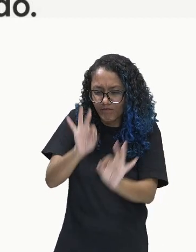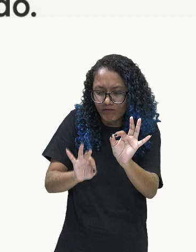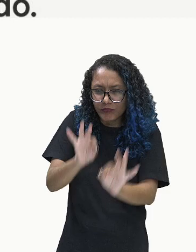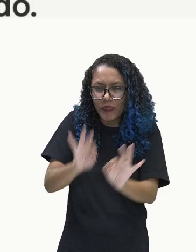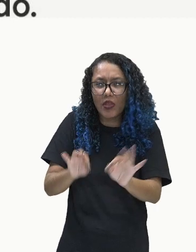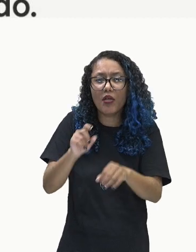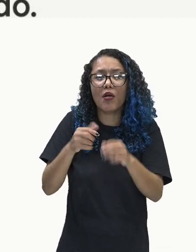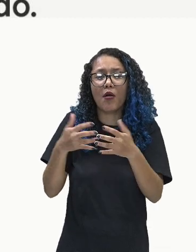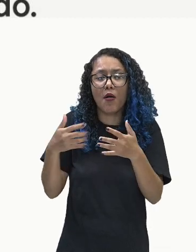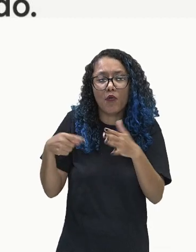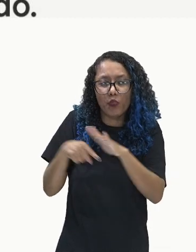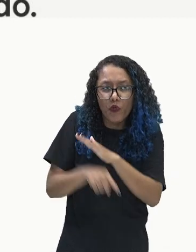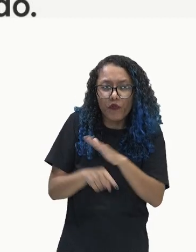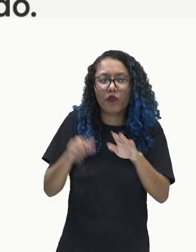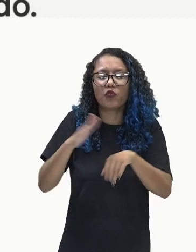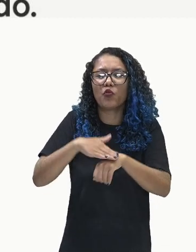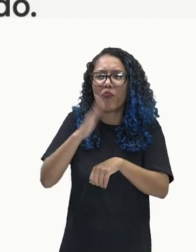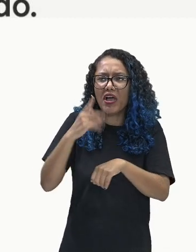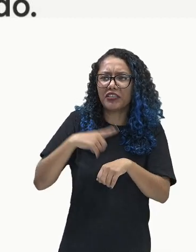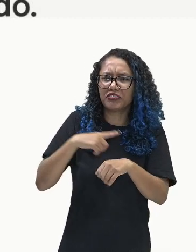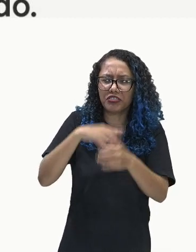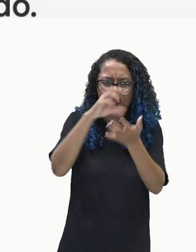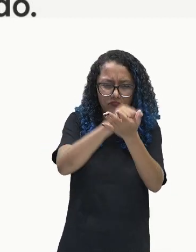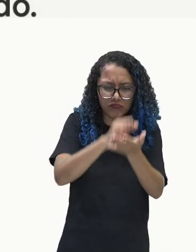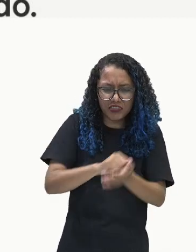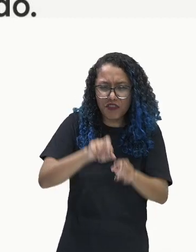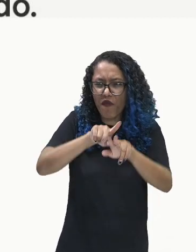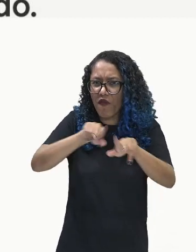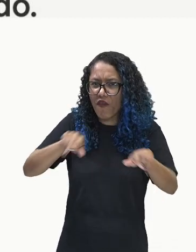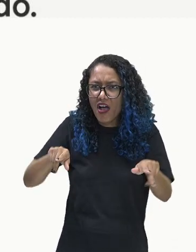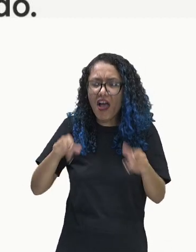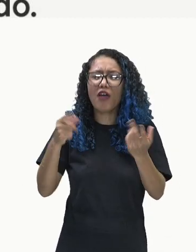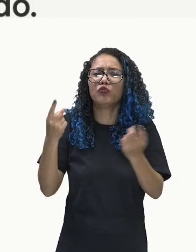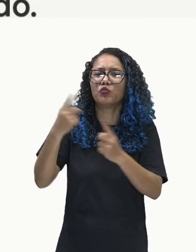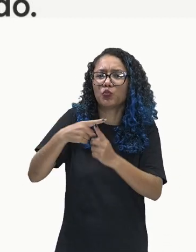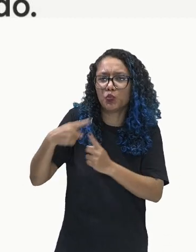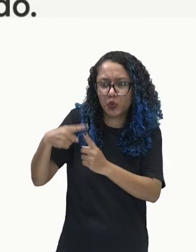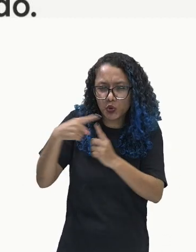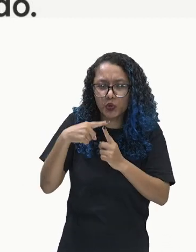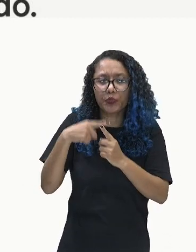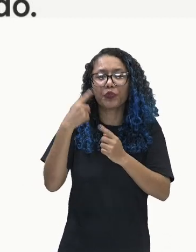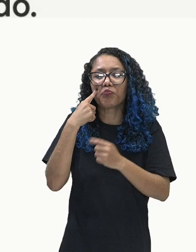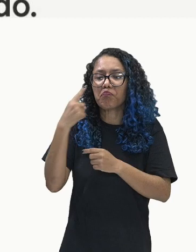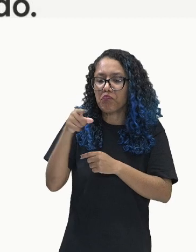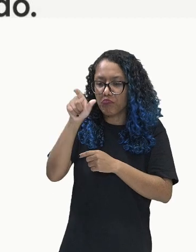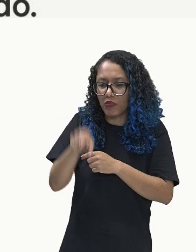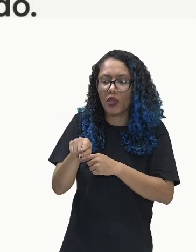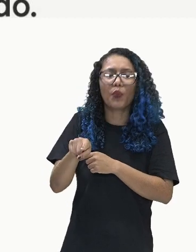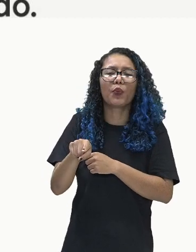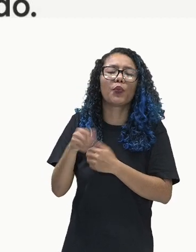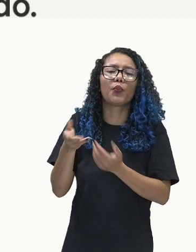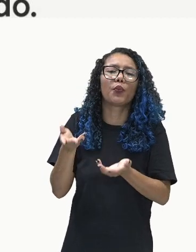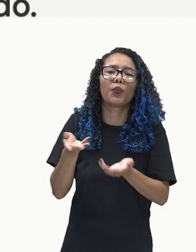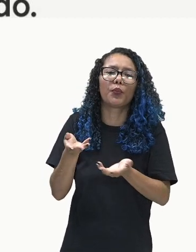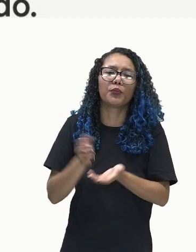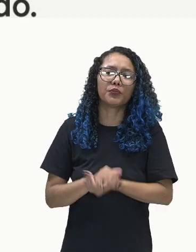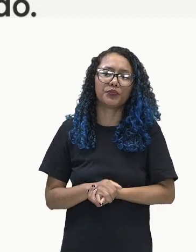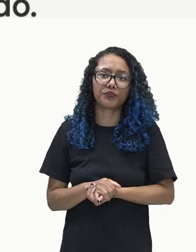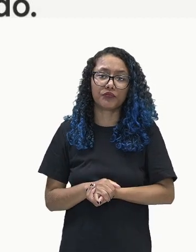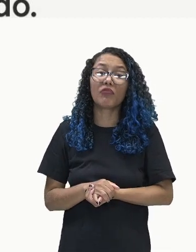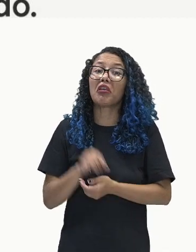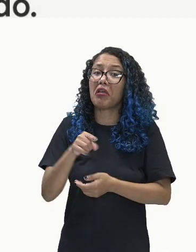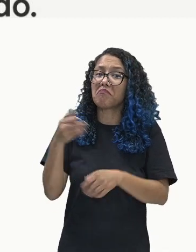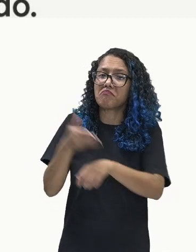diversas fontes históricas. Esse Tucídides, ele participou ali de inúmeras